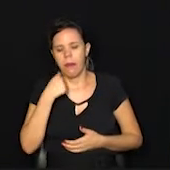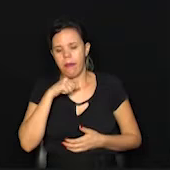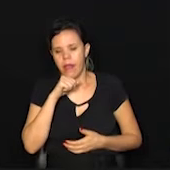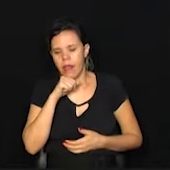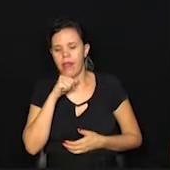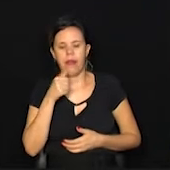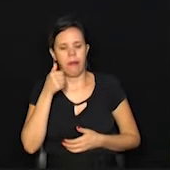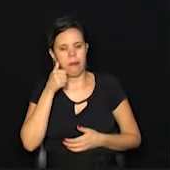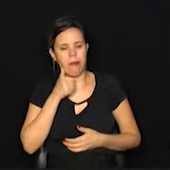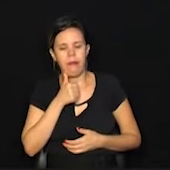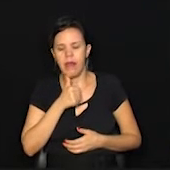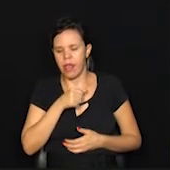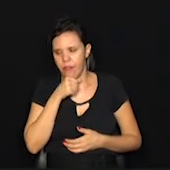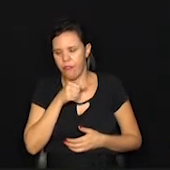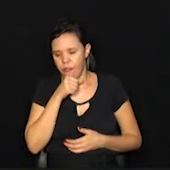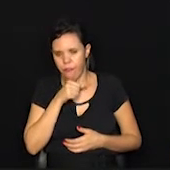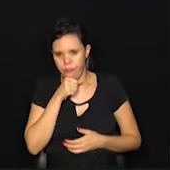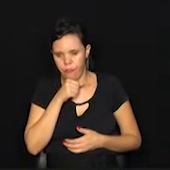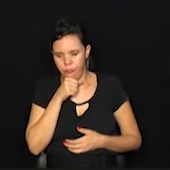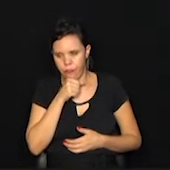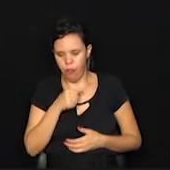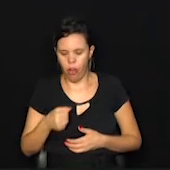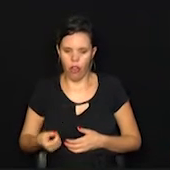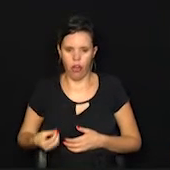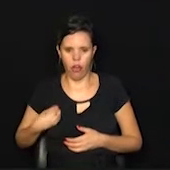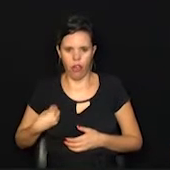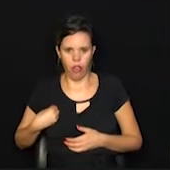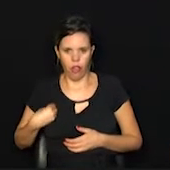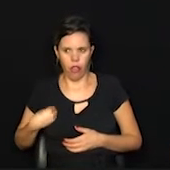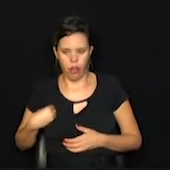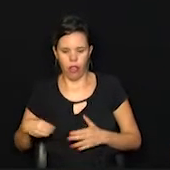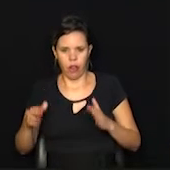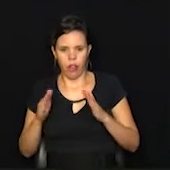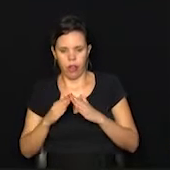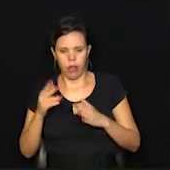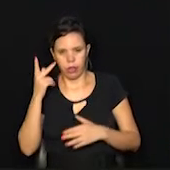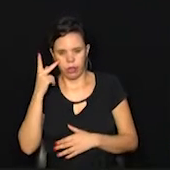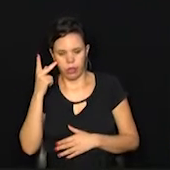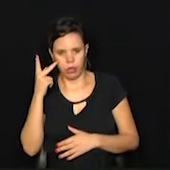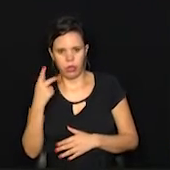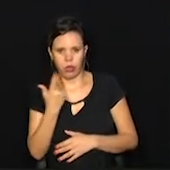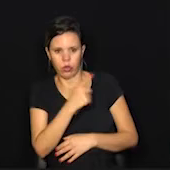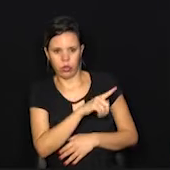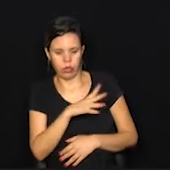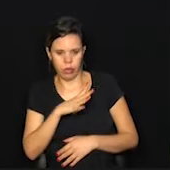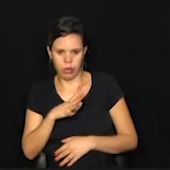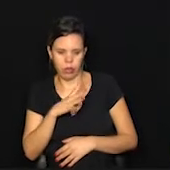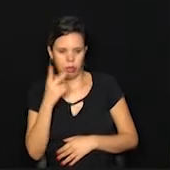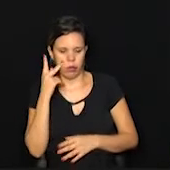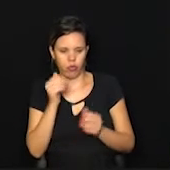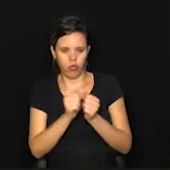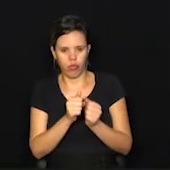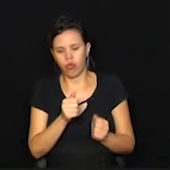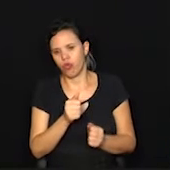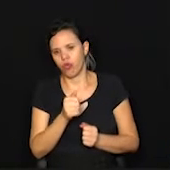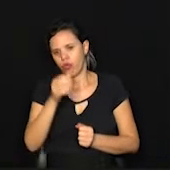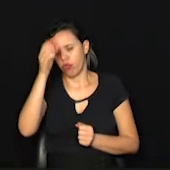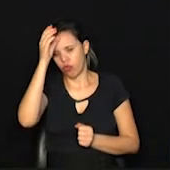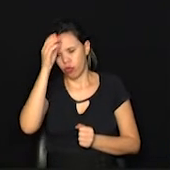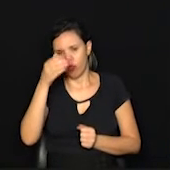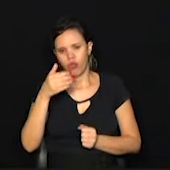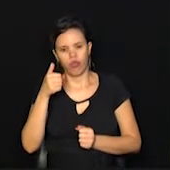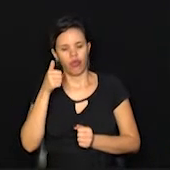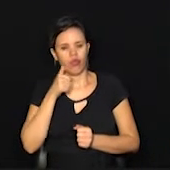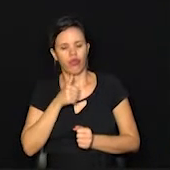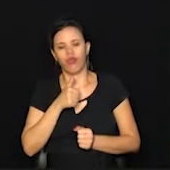estava viva e eu fiquei um tempo morando numa cidade do interior de São Paulo junto com meu tio com a minha tia com os